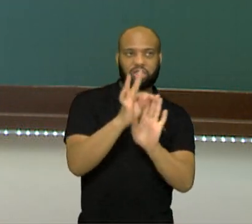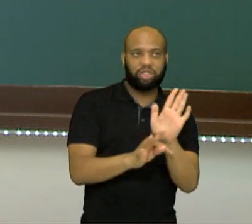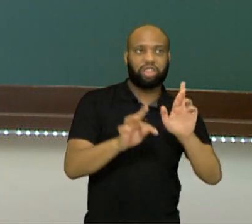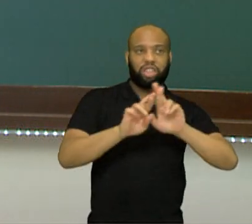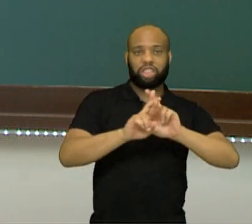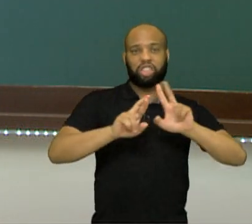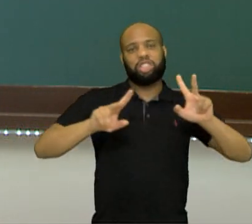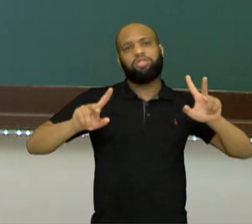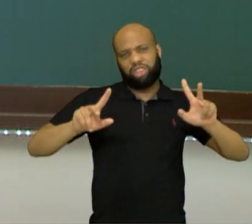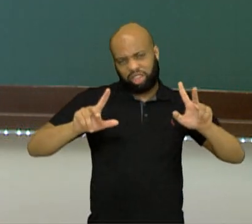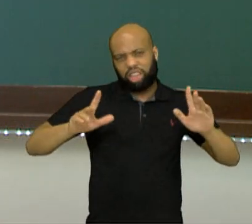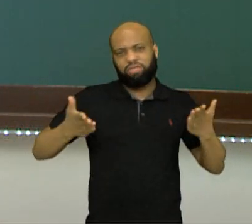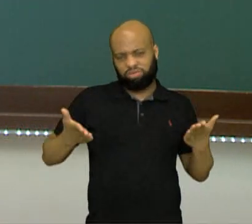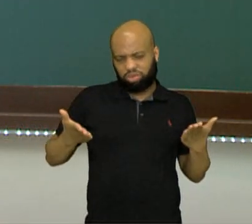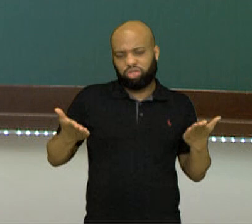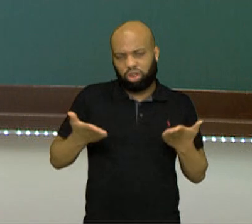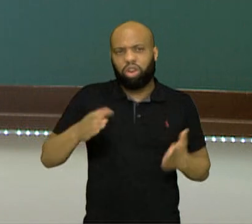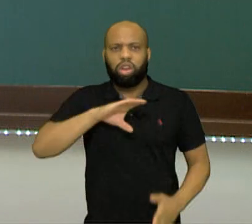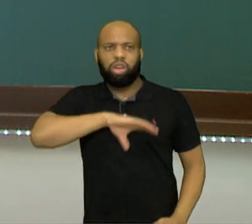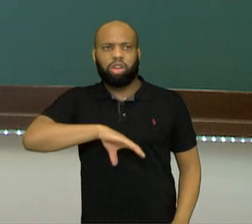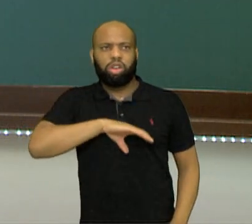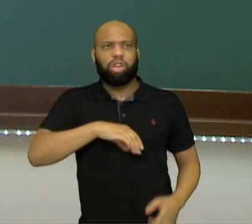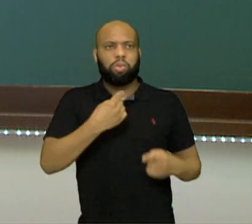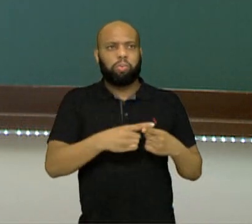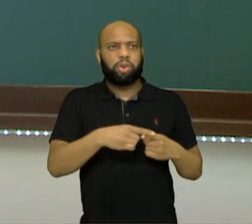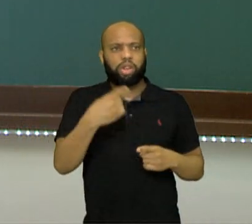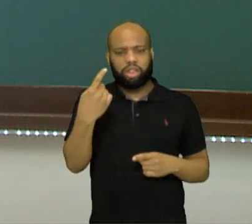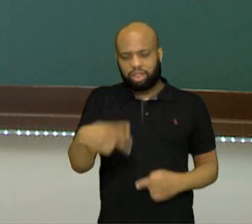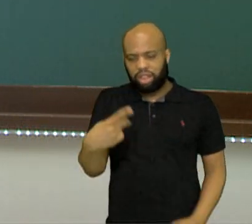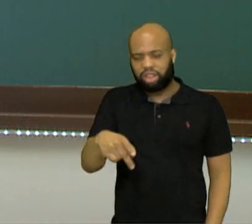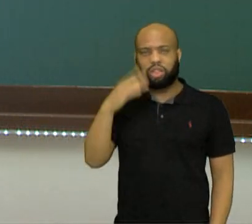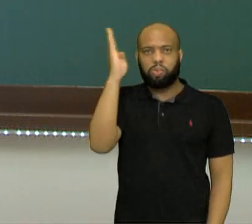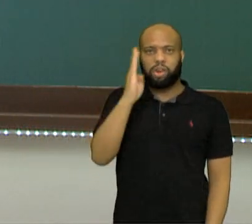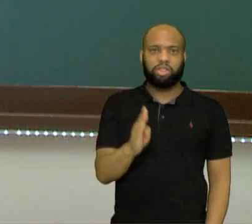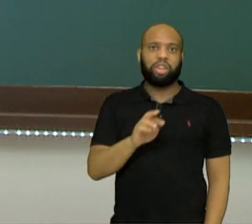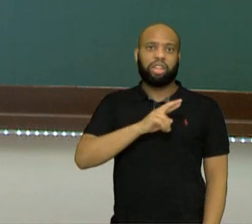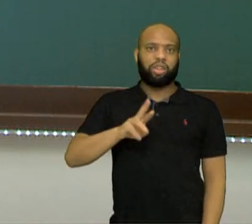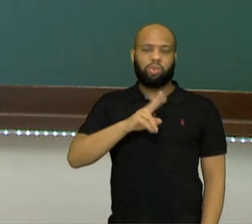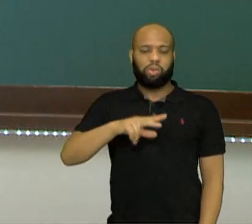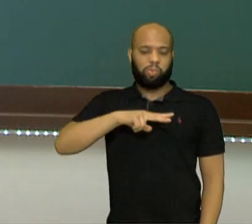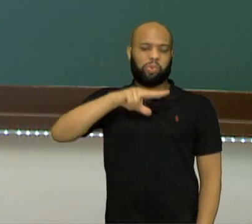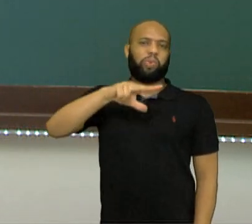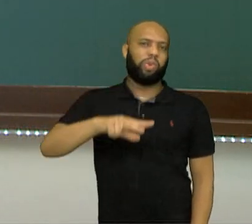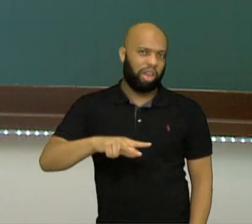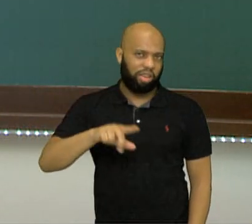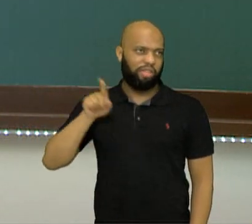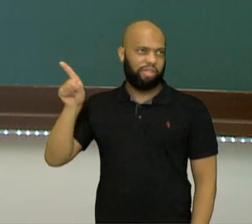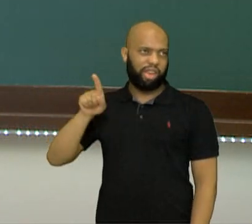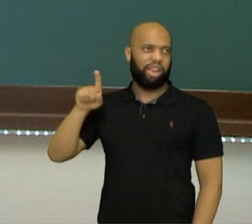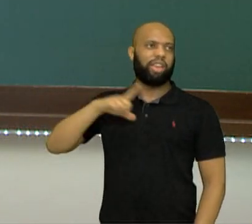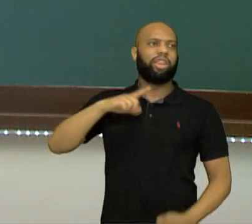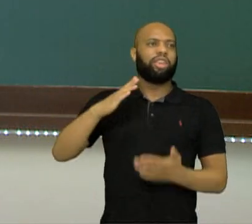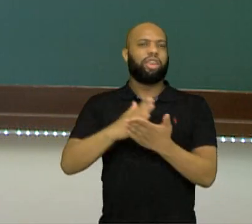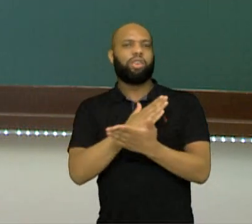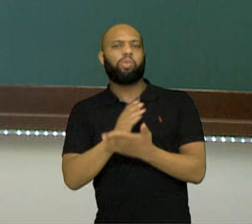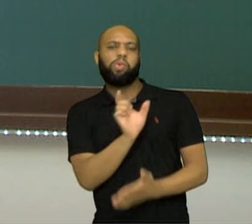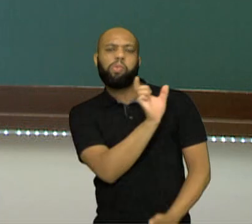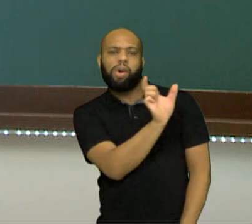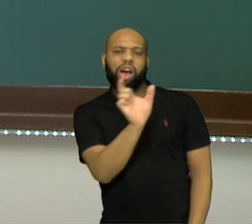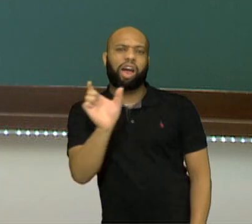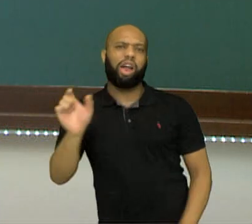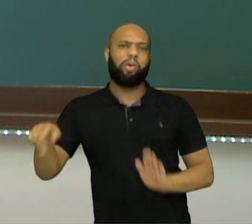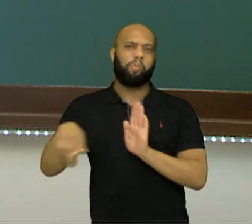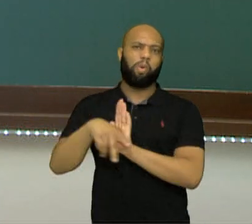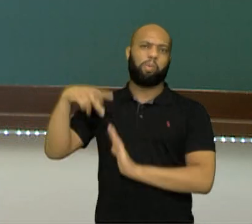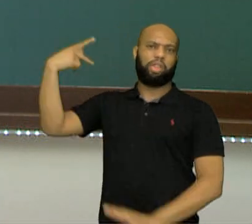nosso português porque não é do Brasil. Essa autora é uma portuguesa, então tem algumas palavras e expressões que são